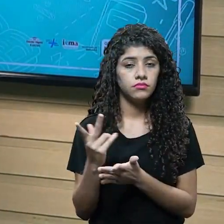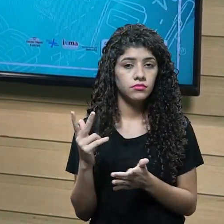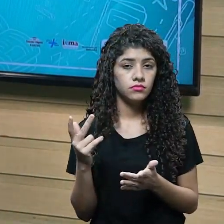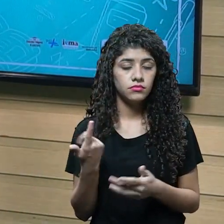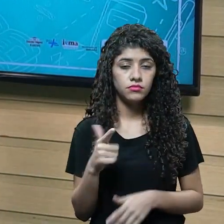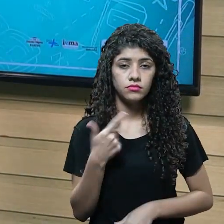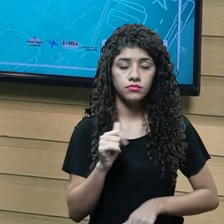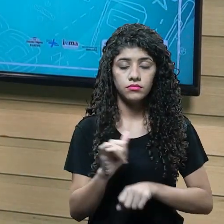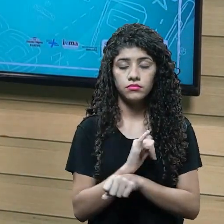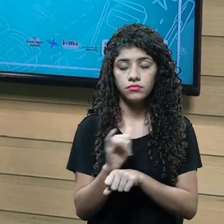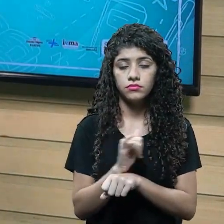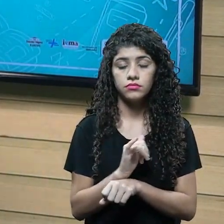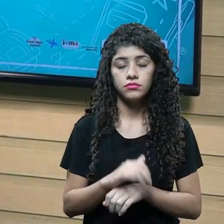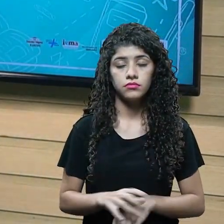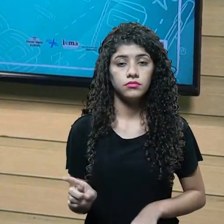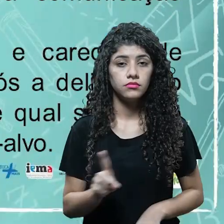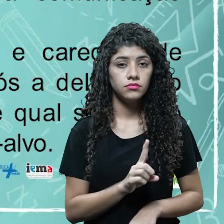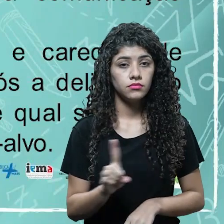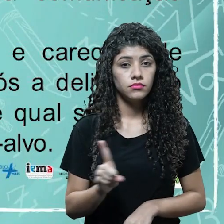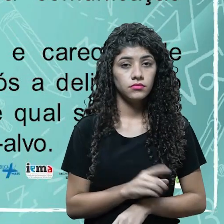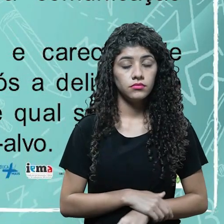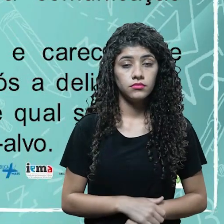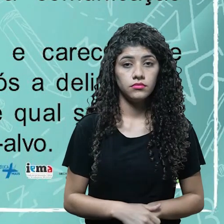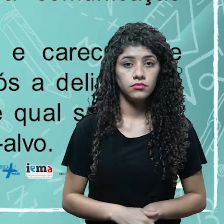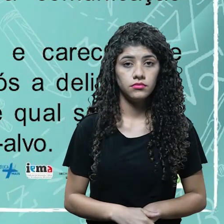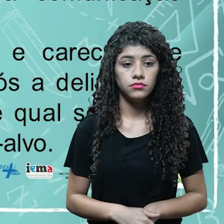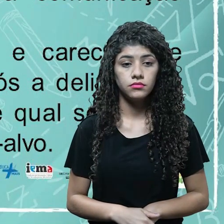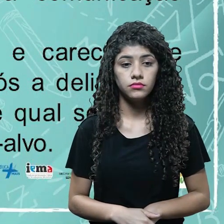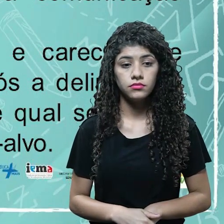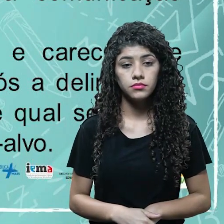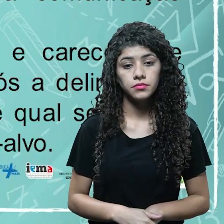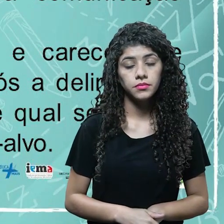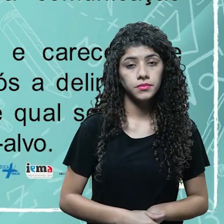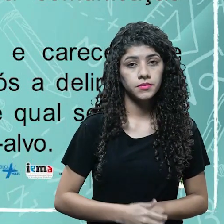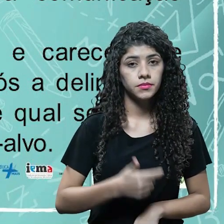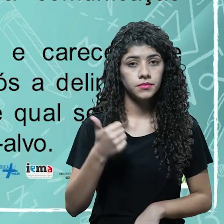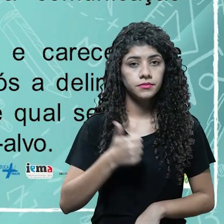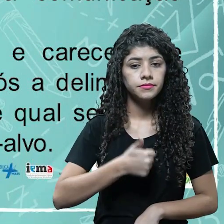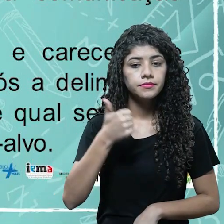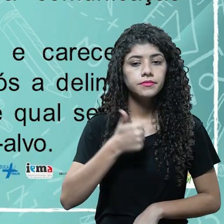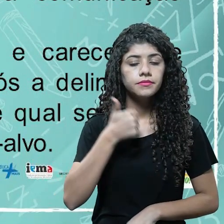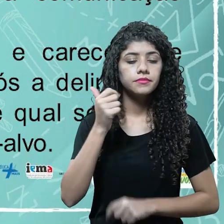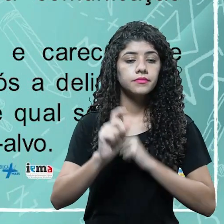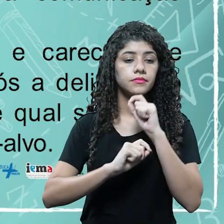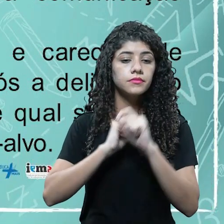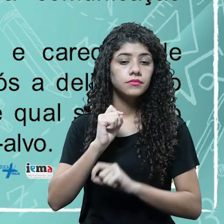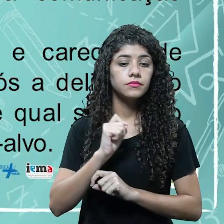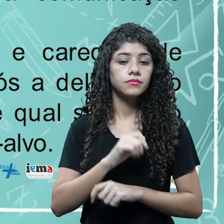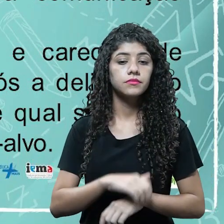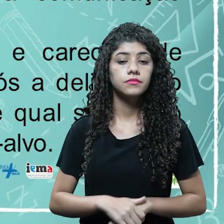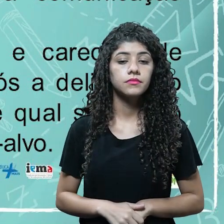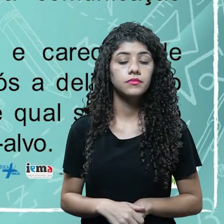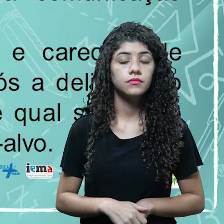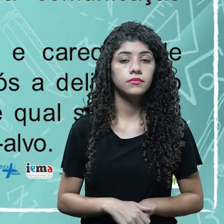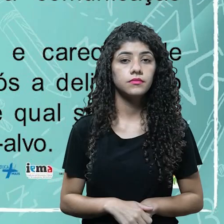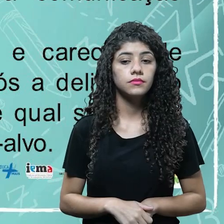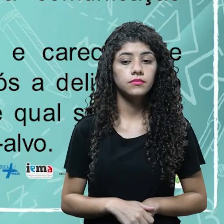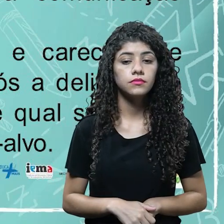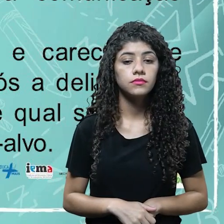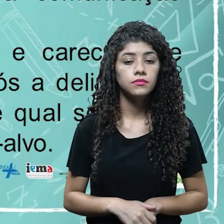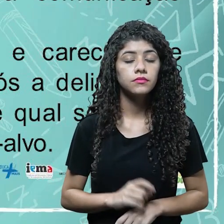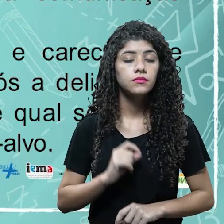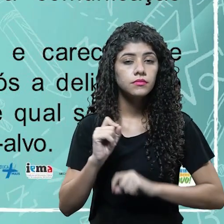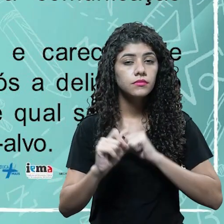para manter-me, ok? Então vamos lá. Então primeiro, estratégia de marketing que eu coloquei aqui para vocês é segmentar o mercado. O que é que diz